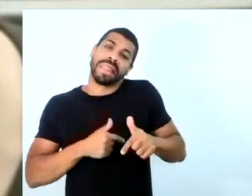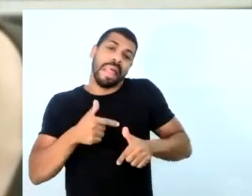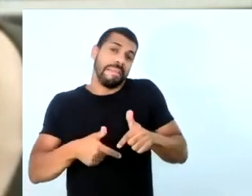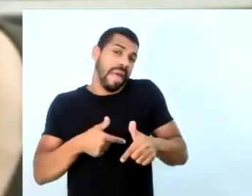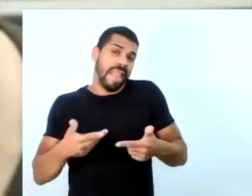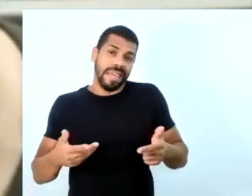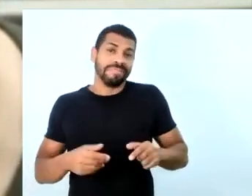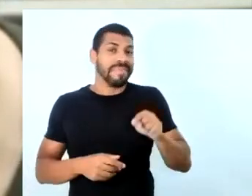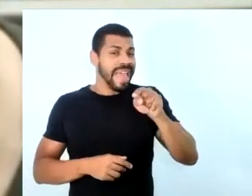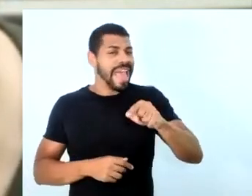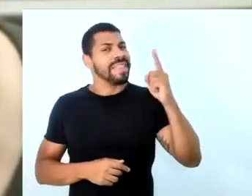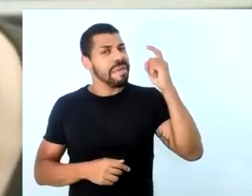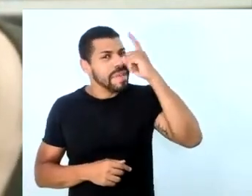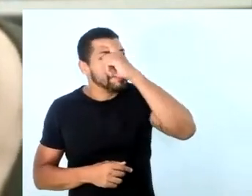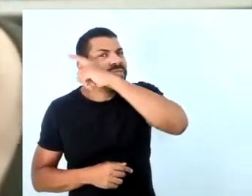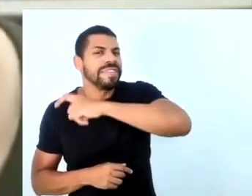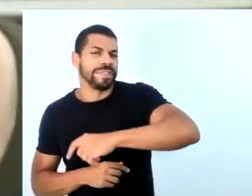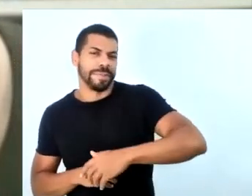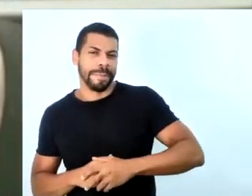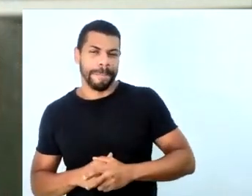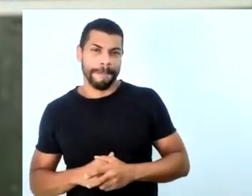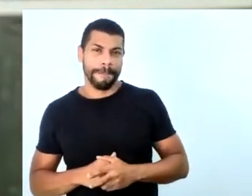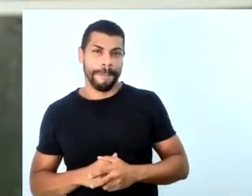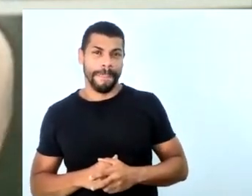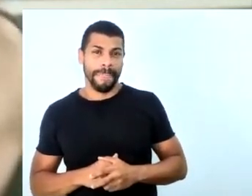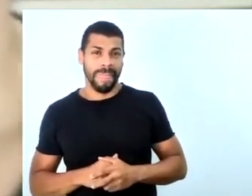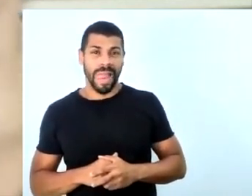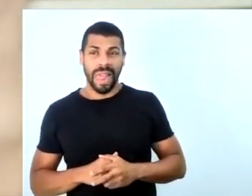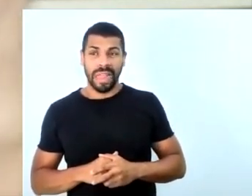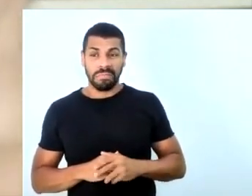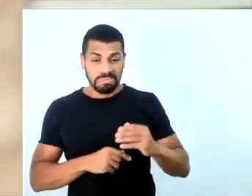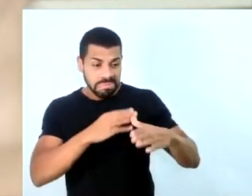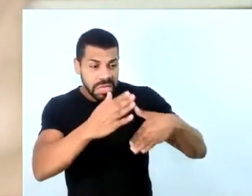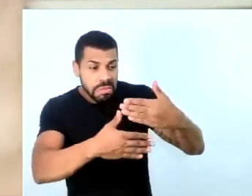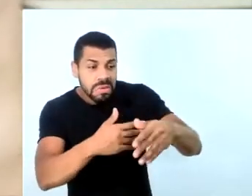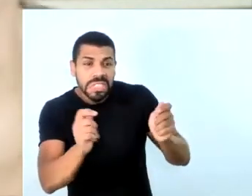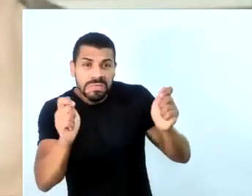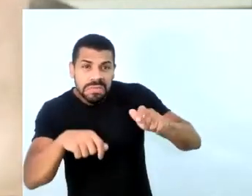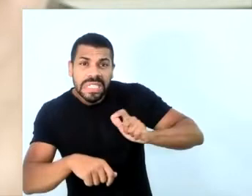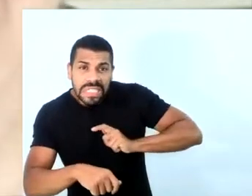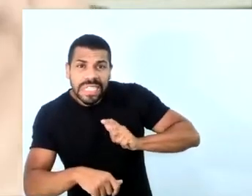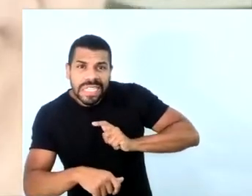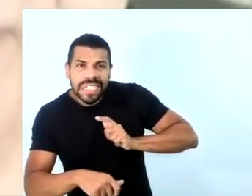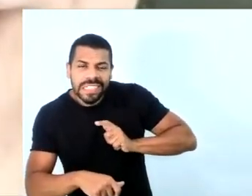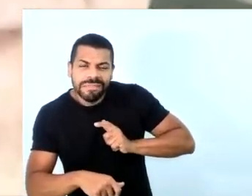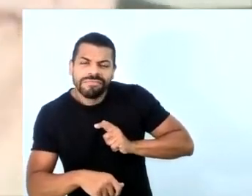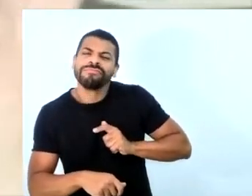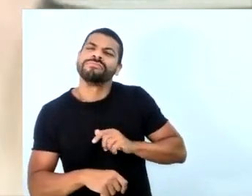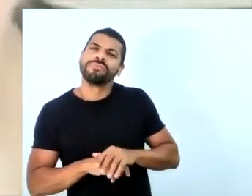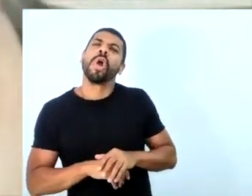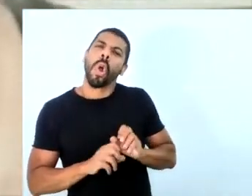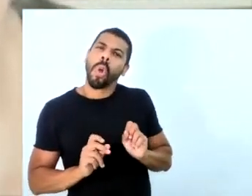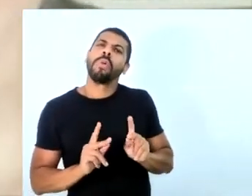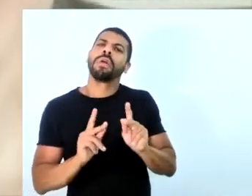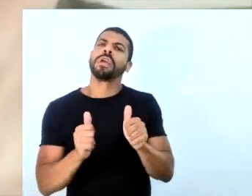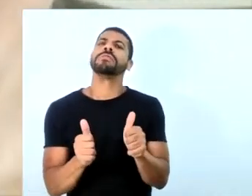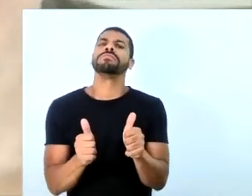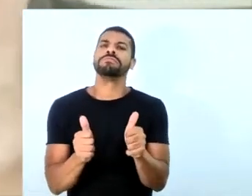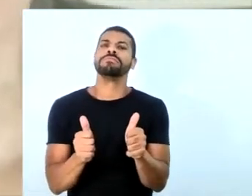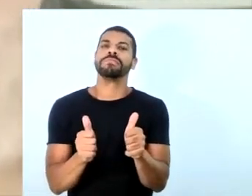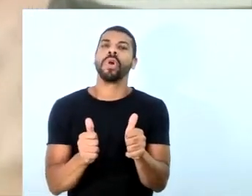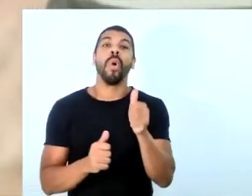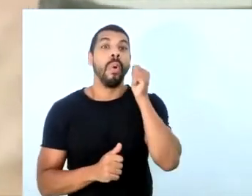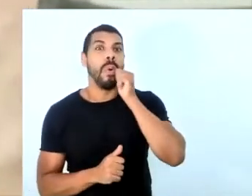trabalhar. Essa é a parte mais difícil. Mas uma vez que eu consigo o equipamento, eu faço. Então, assim, eu acho que